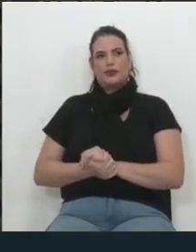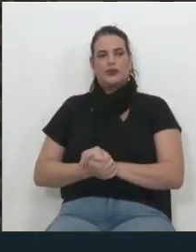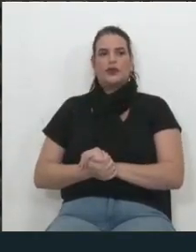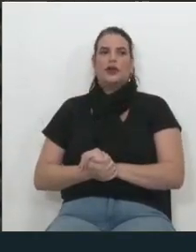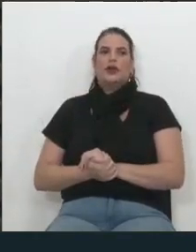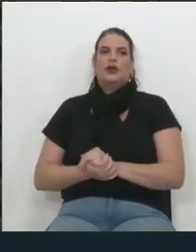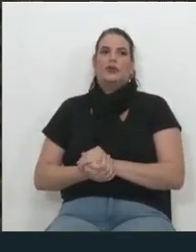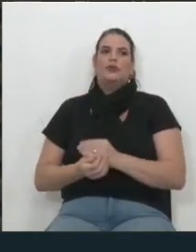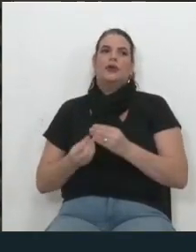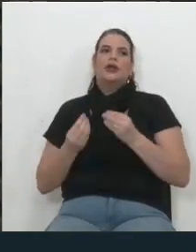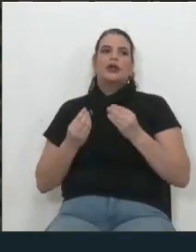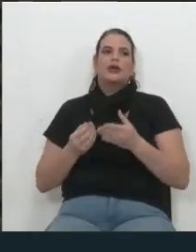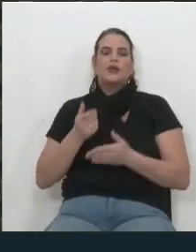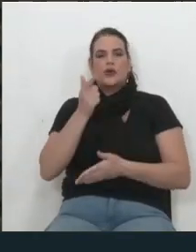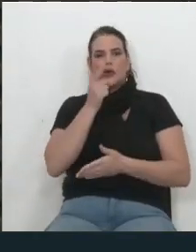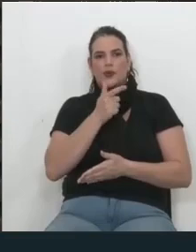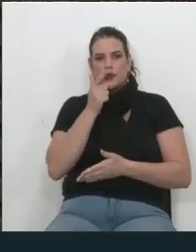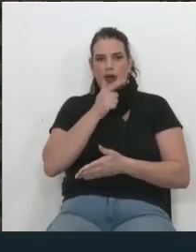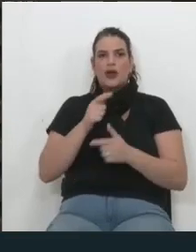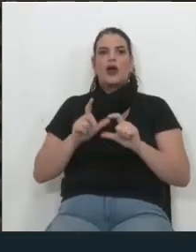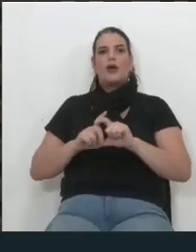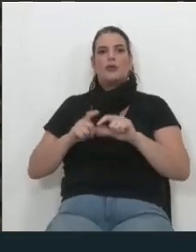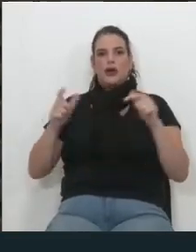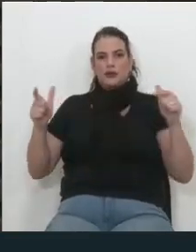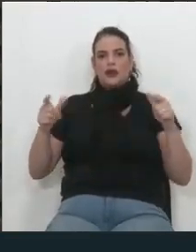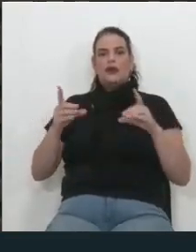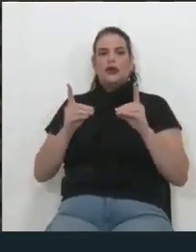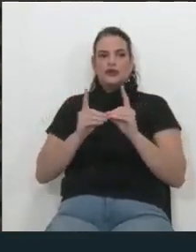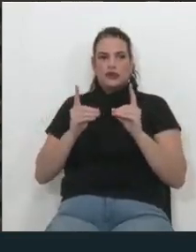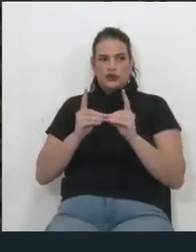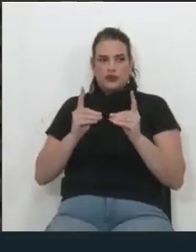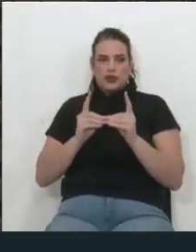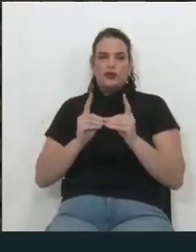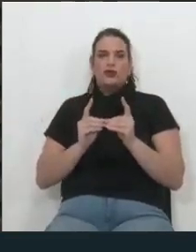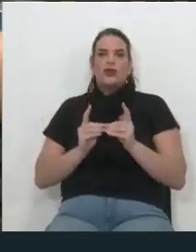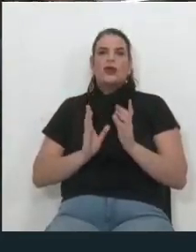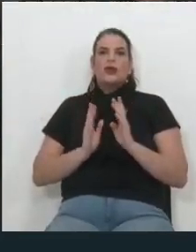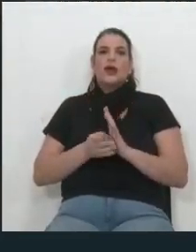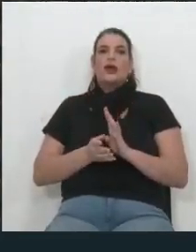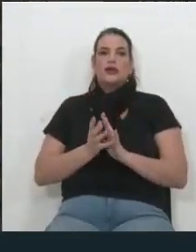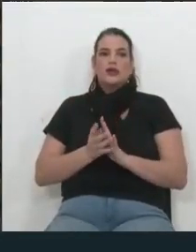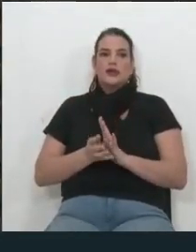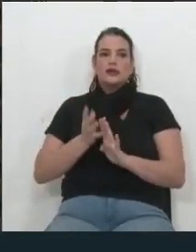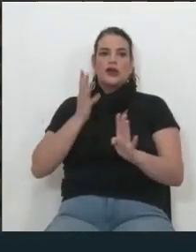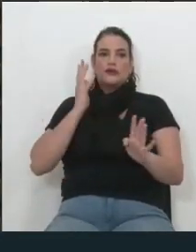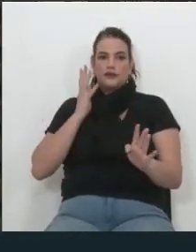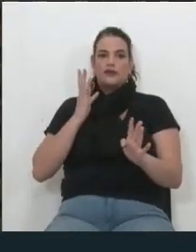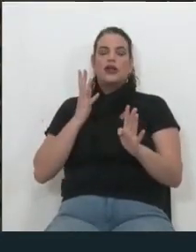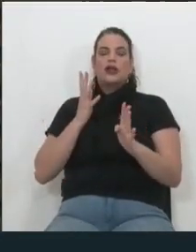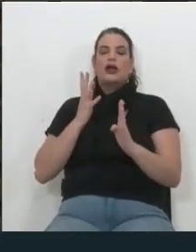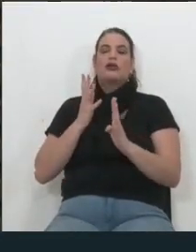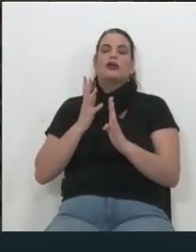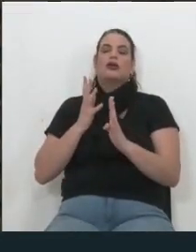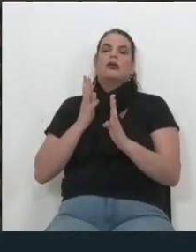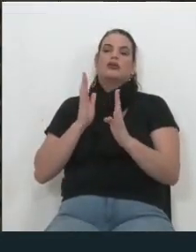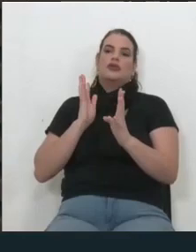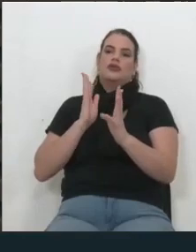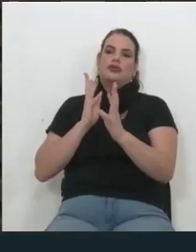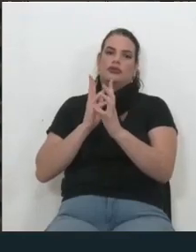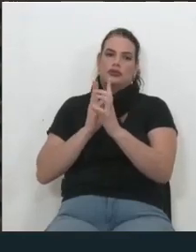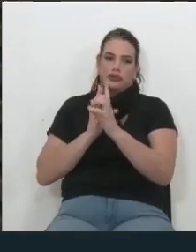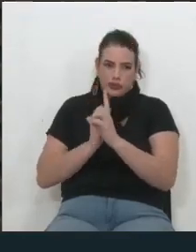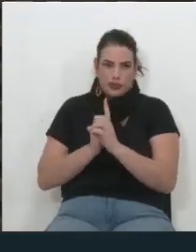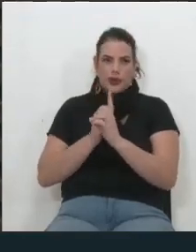ampliar o atendimento e para que essa fila do marca-passo seja reduzida.